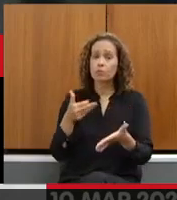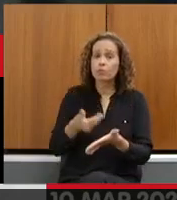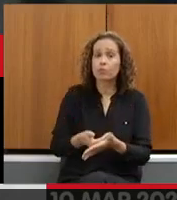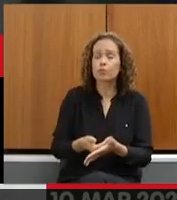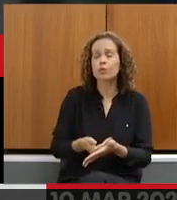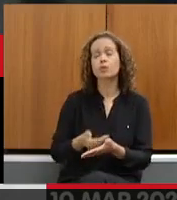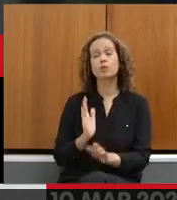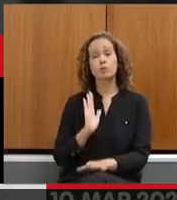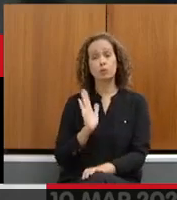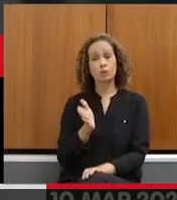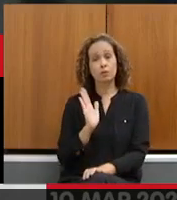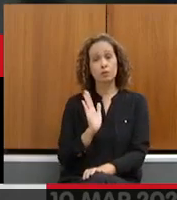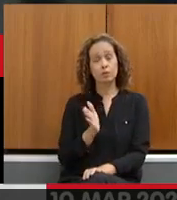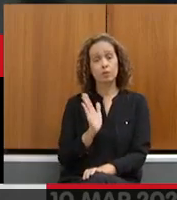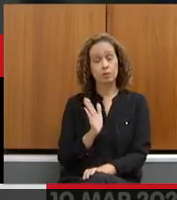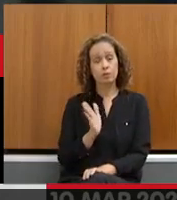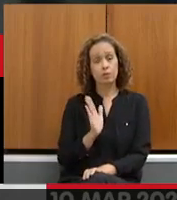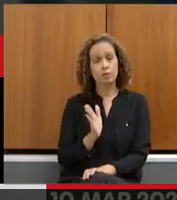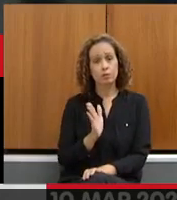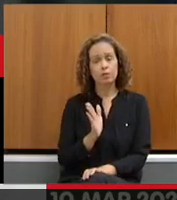vai ficar já